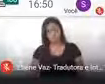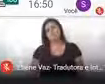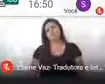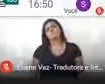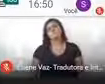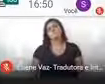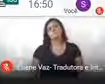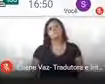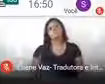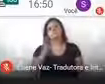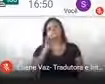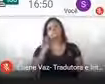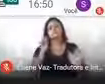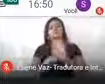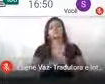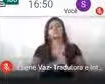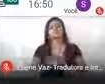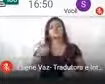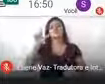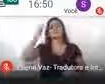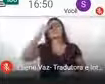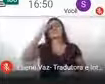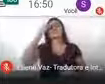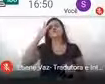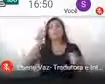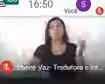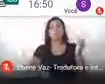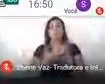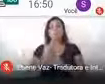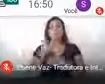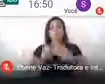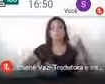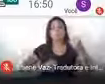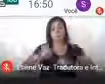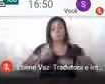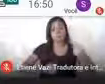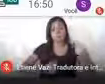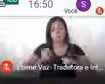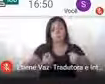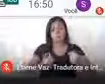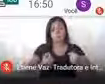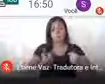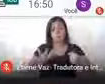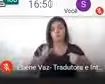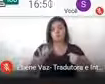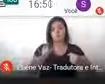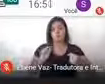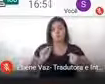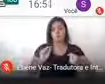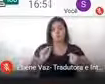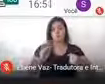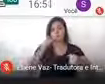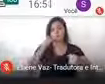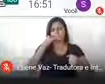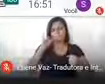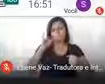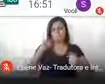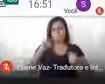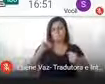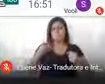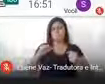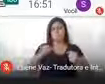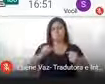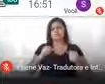um carro e quer se prevenir de um prejuízo grande, um roubo, uma batida, procura um corretor e faz o quê? Nós queríamos a